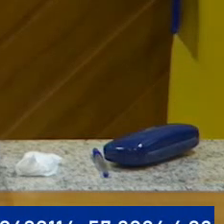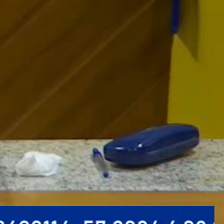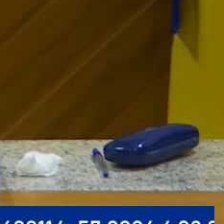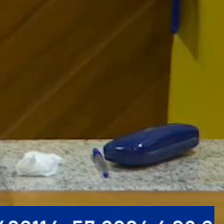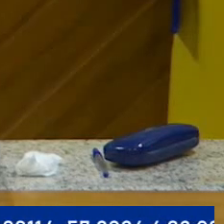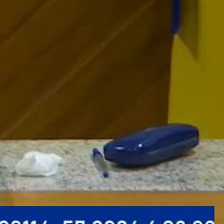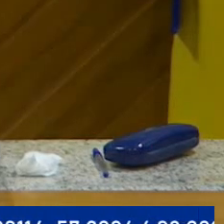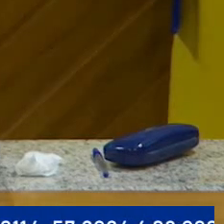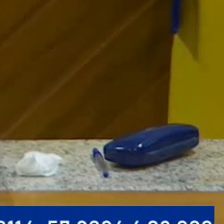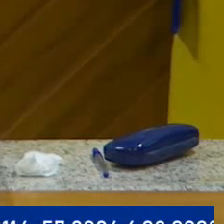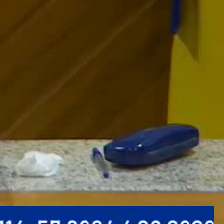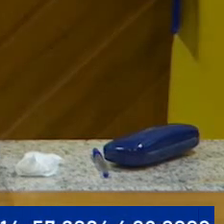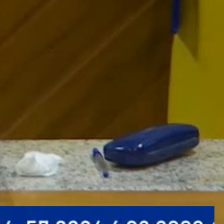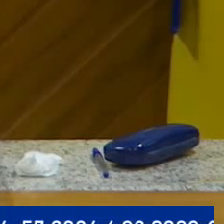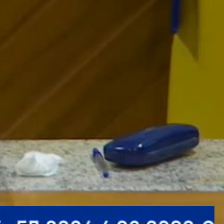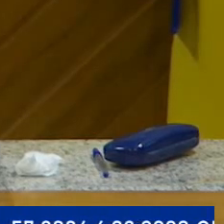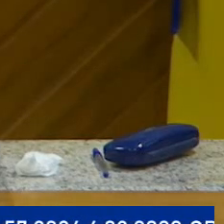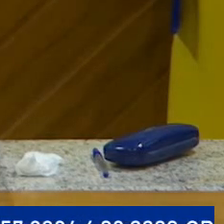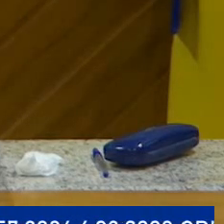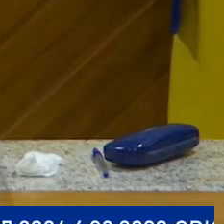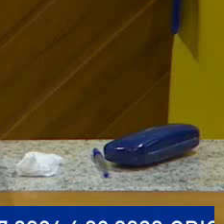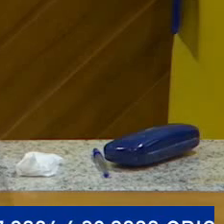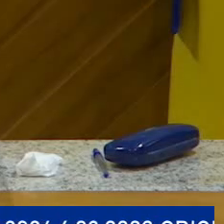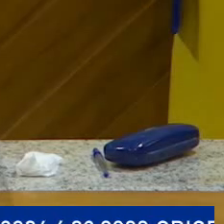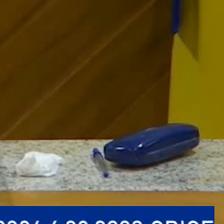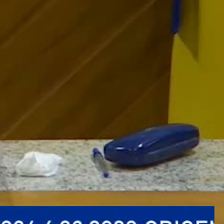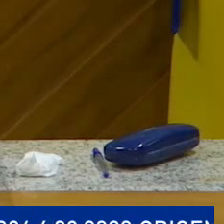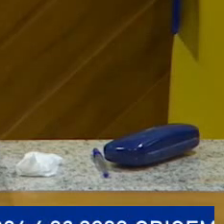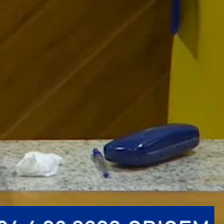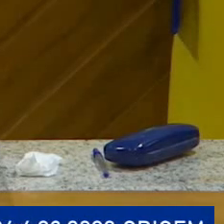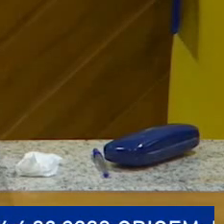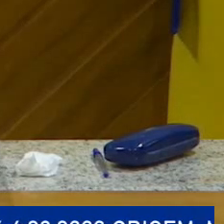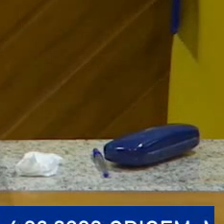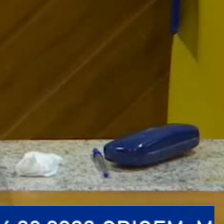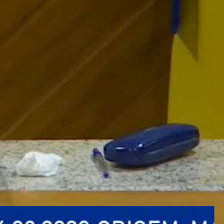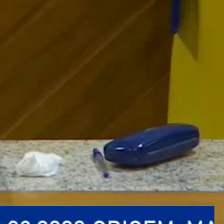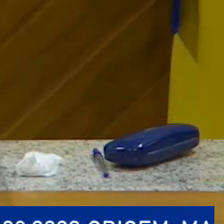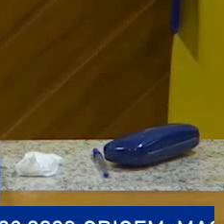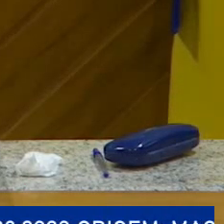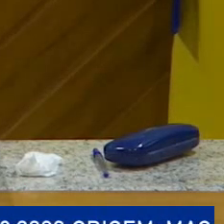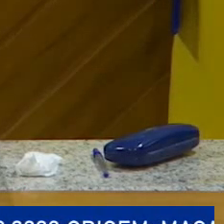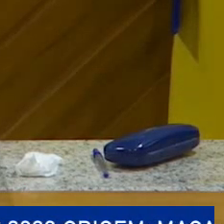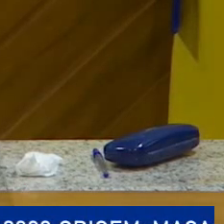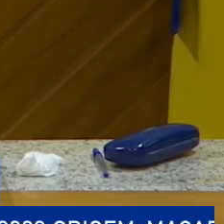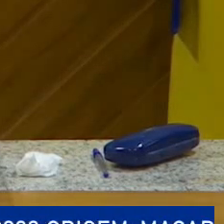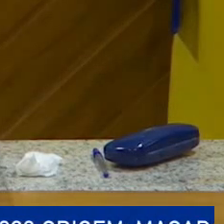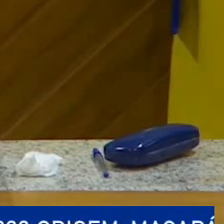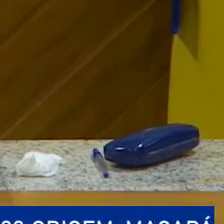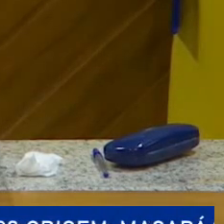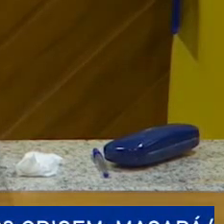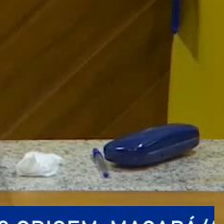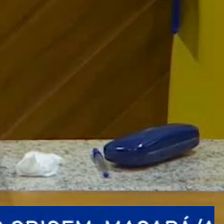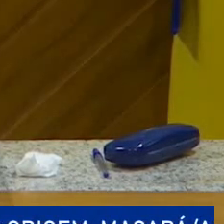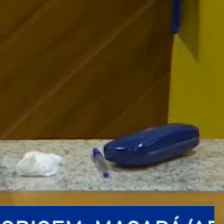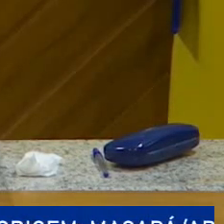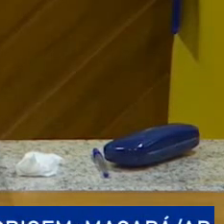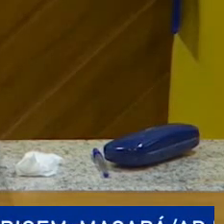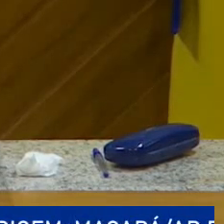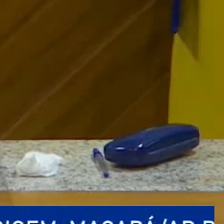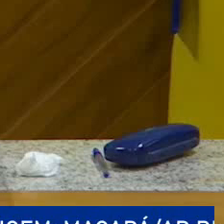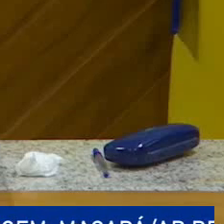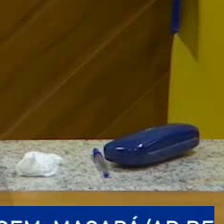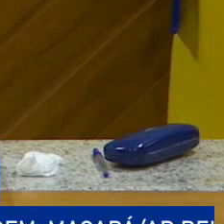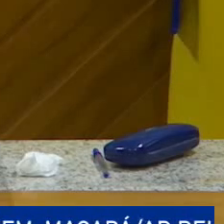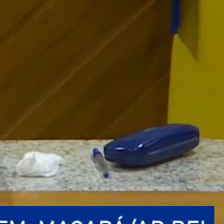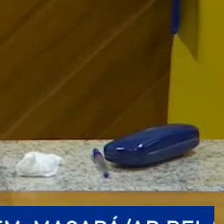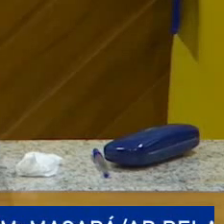e, é claro, o resultado do TRE da Amapá, a unanimidade, aprovou com ressalvas a prestação de contas do Republicanos